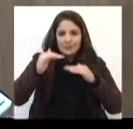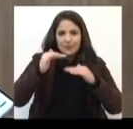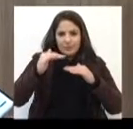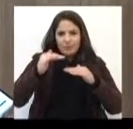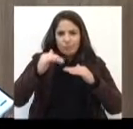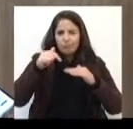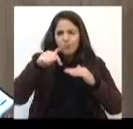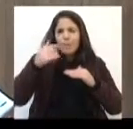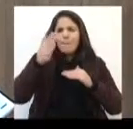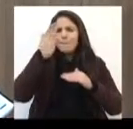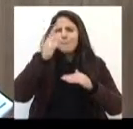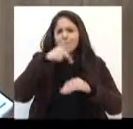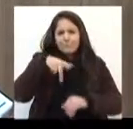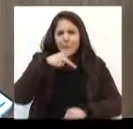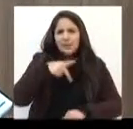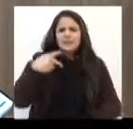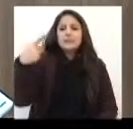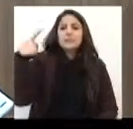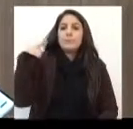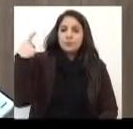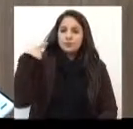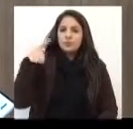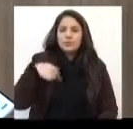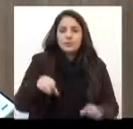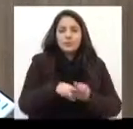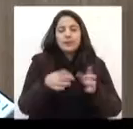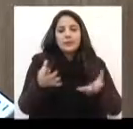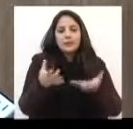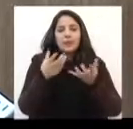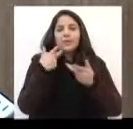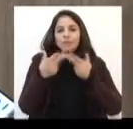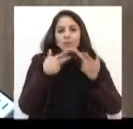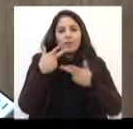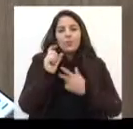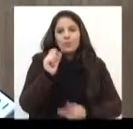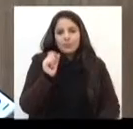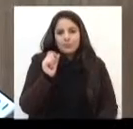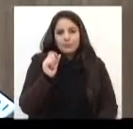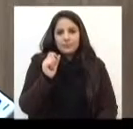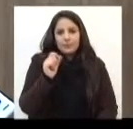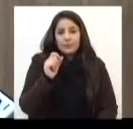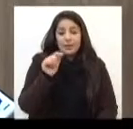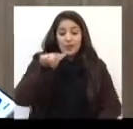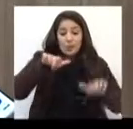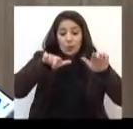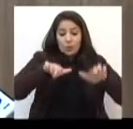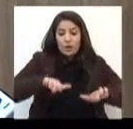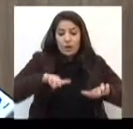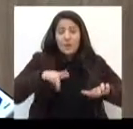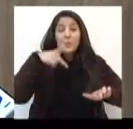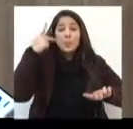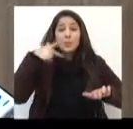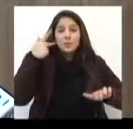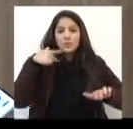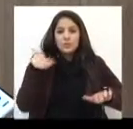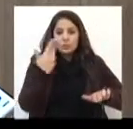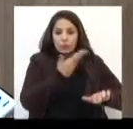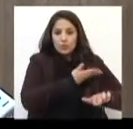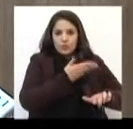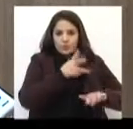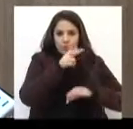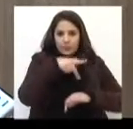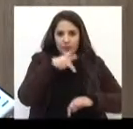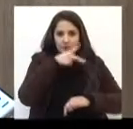de país, a nível de partido. Mas eu quero dizer o seguinte, que o cenário político hoje do nosso